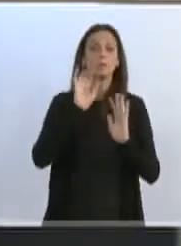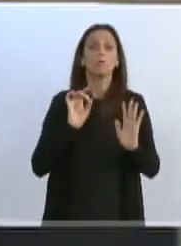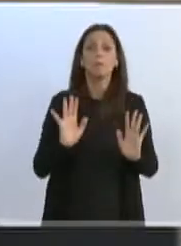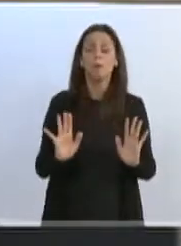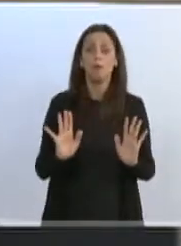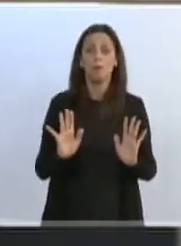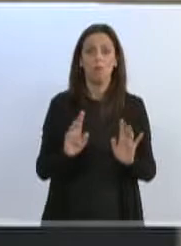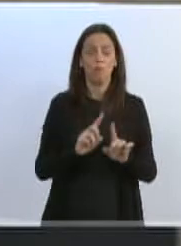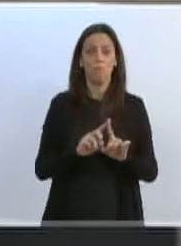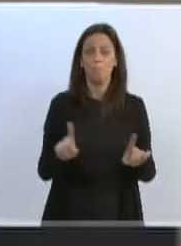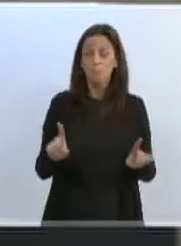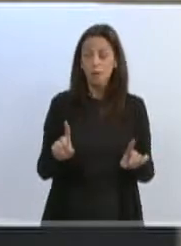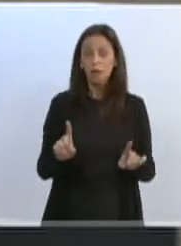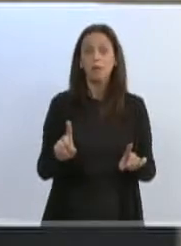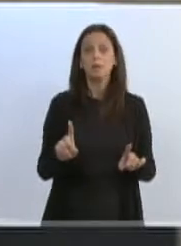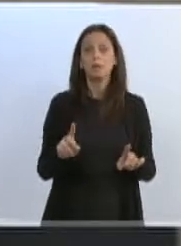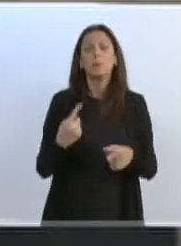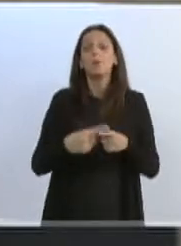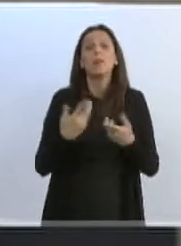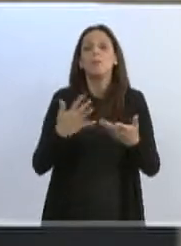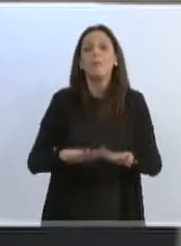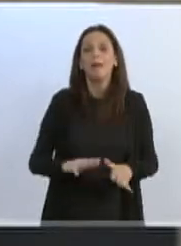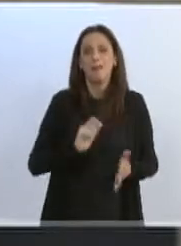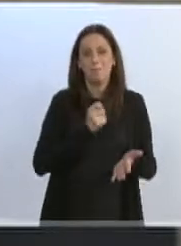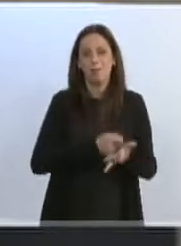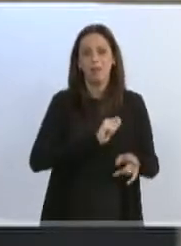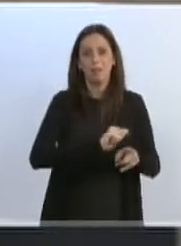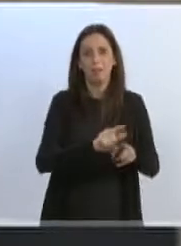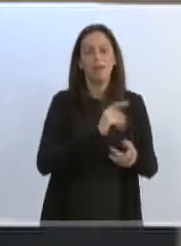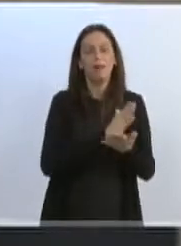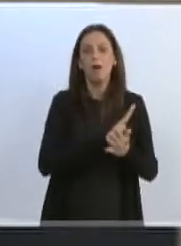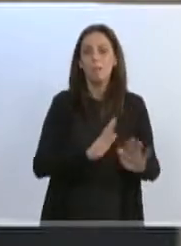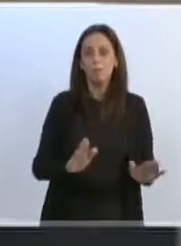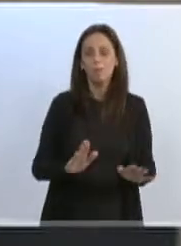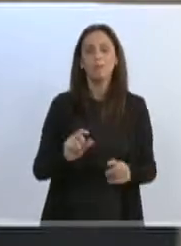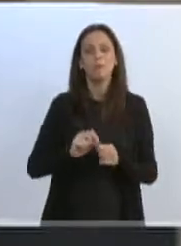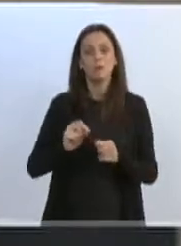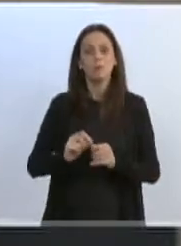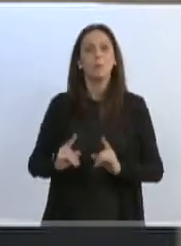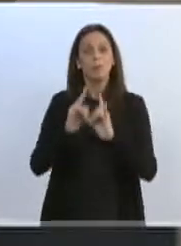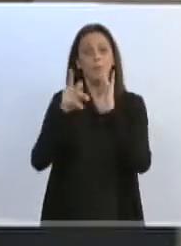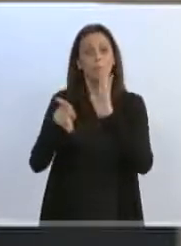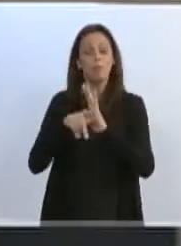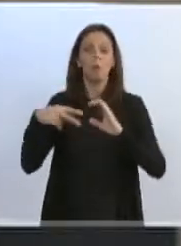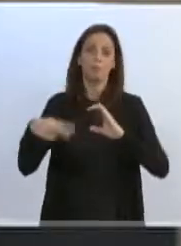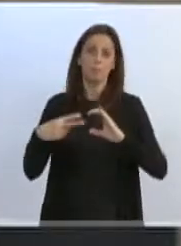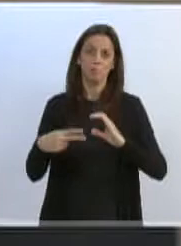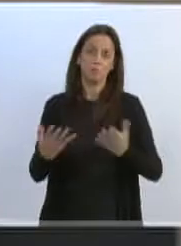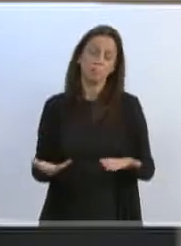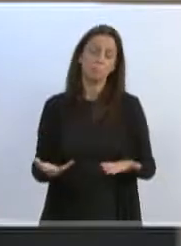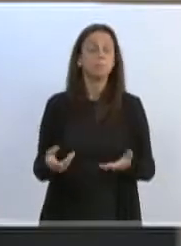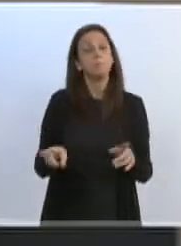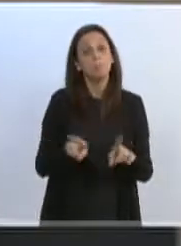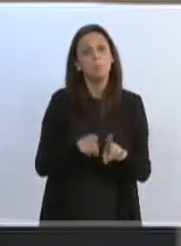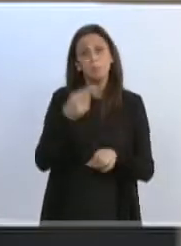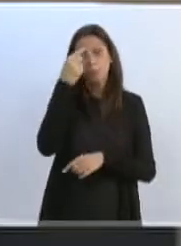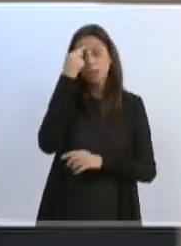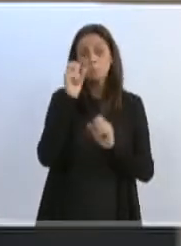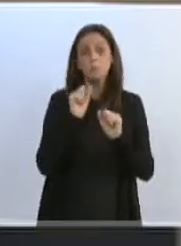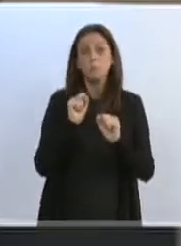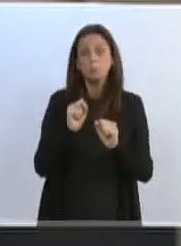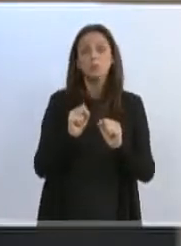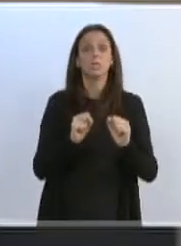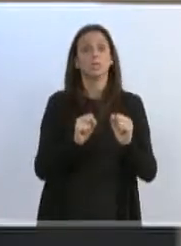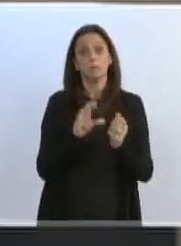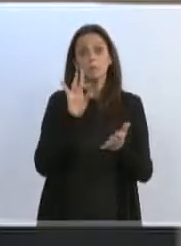partida fazer uma bela de uma relação cultural para que seja o